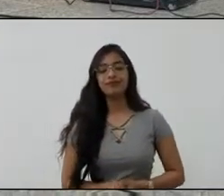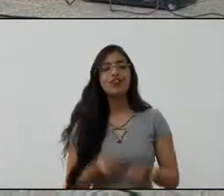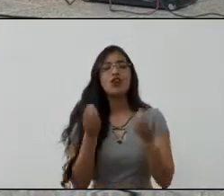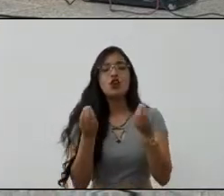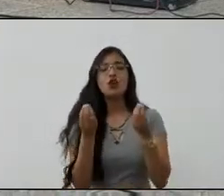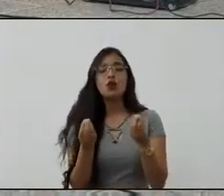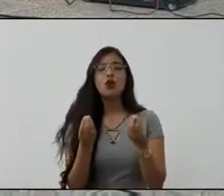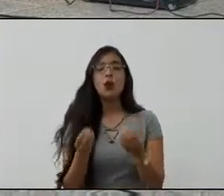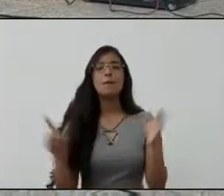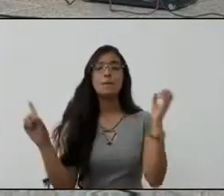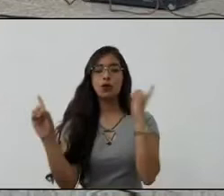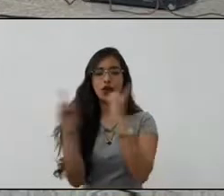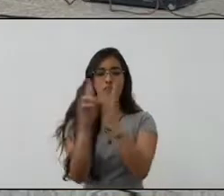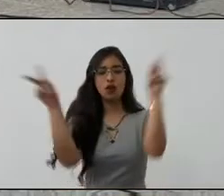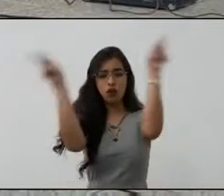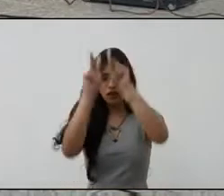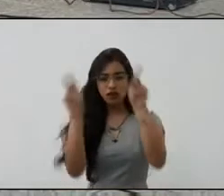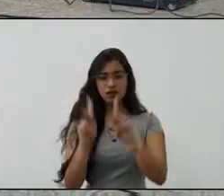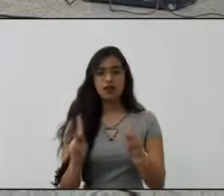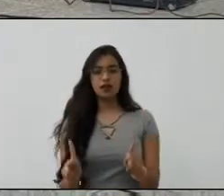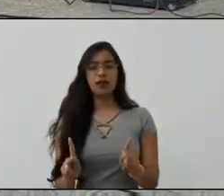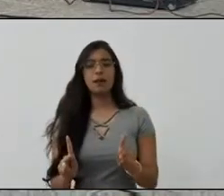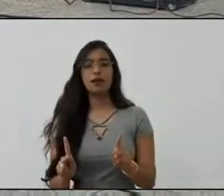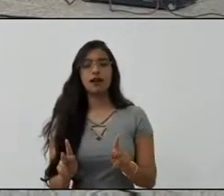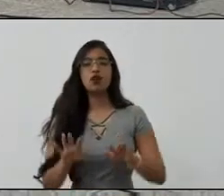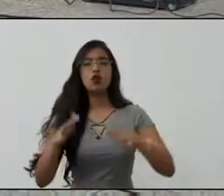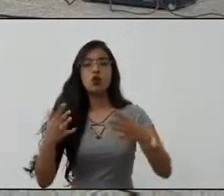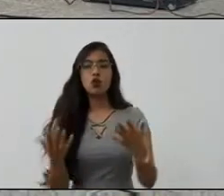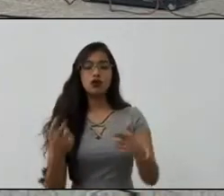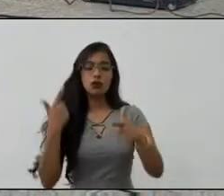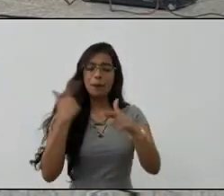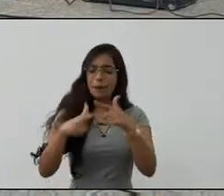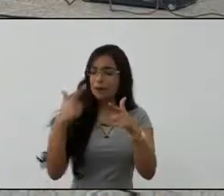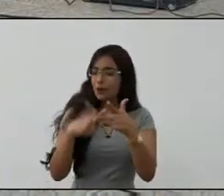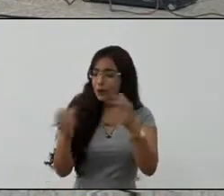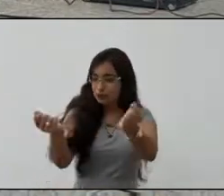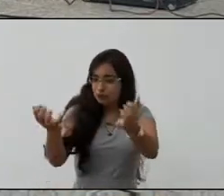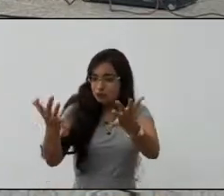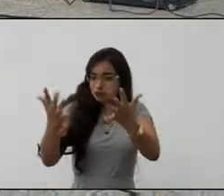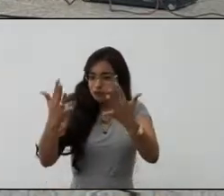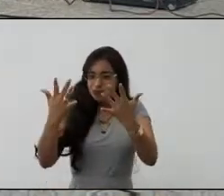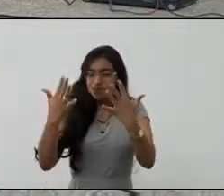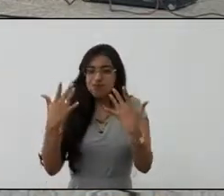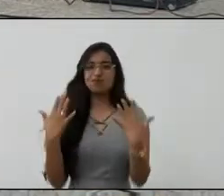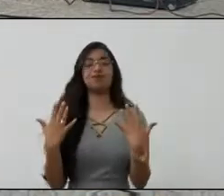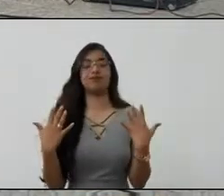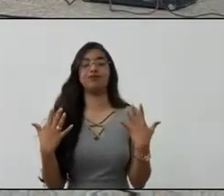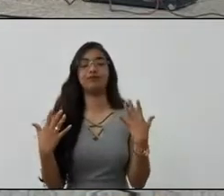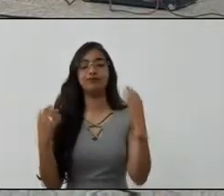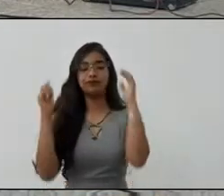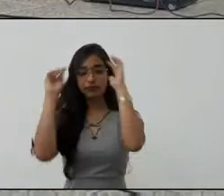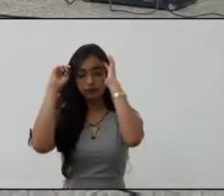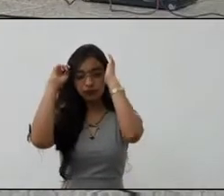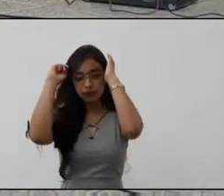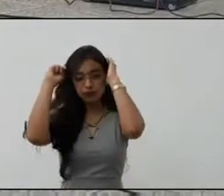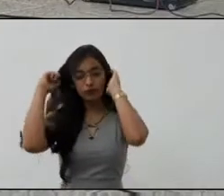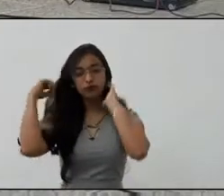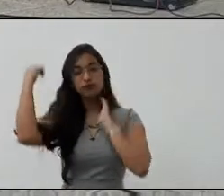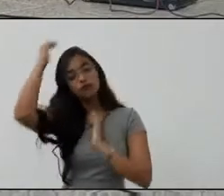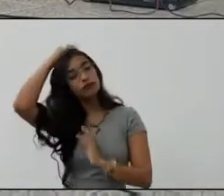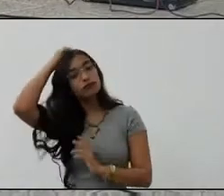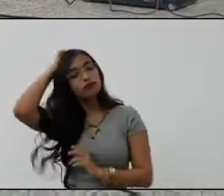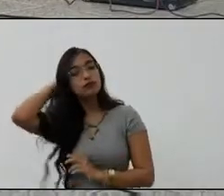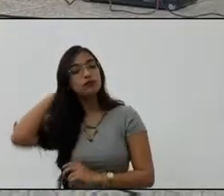é possível encontrar a paz em meio a tantos problemas que nos afligem a todos? que